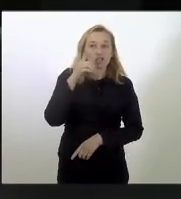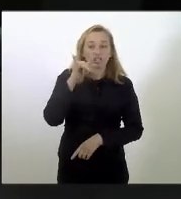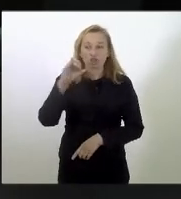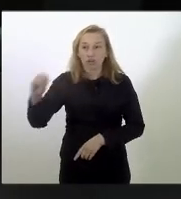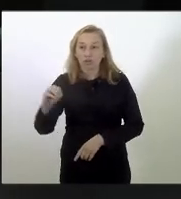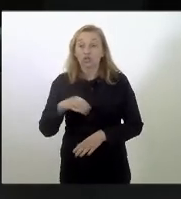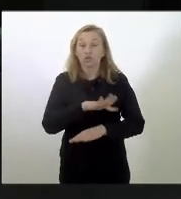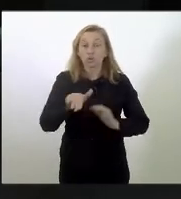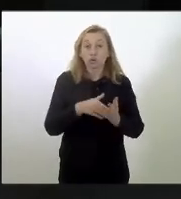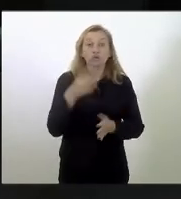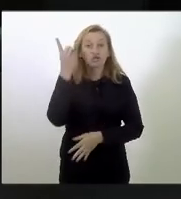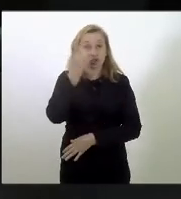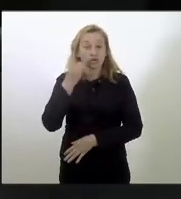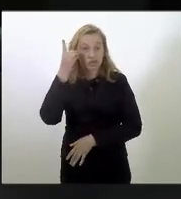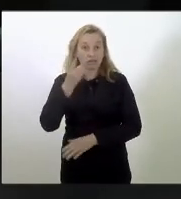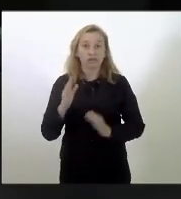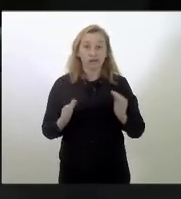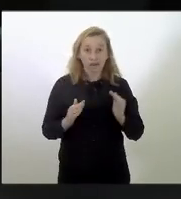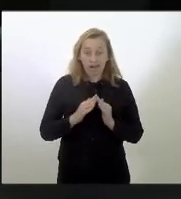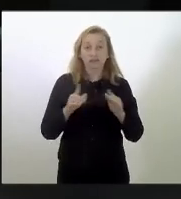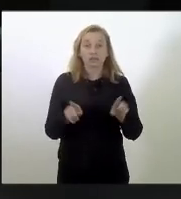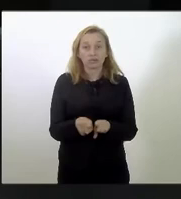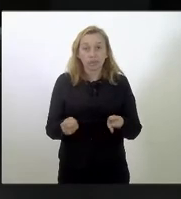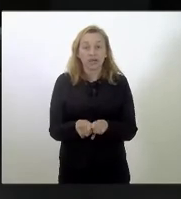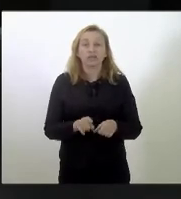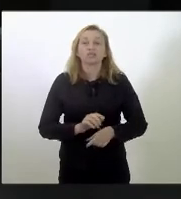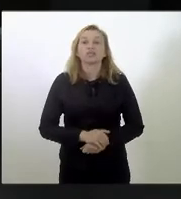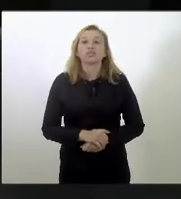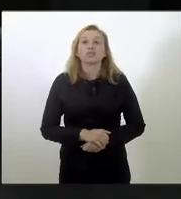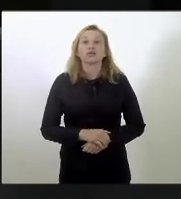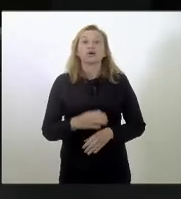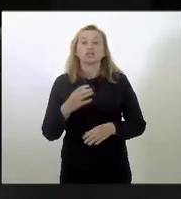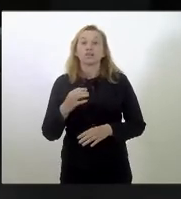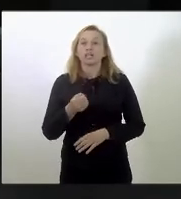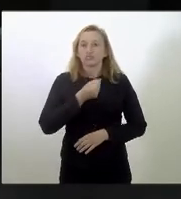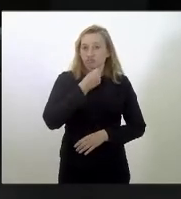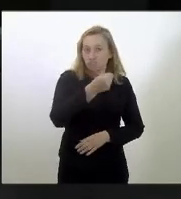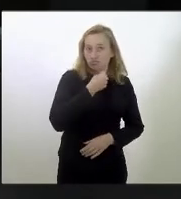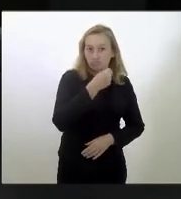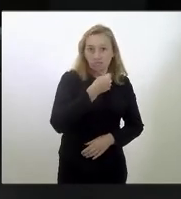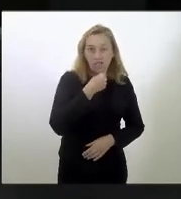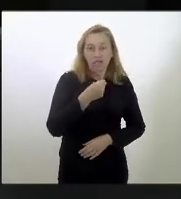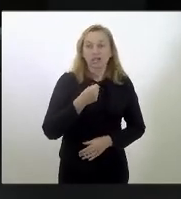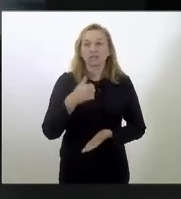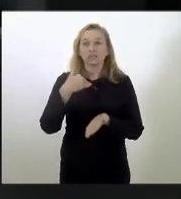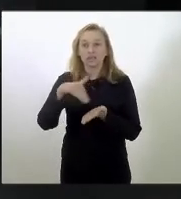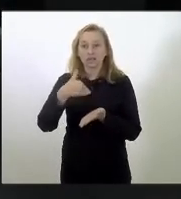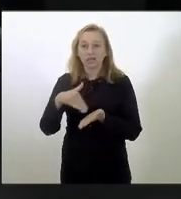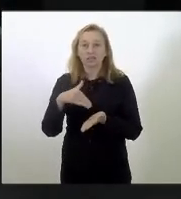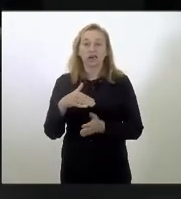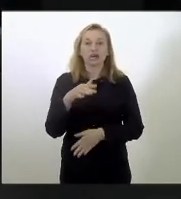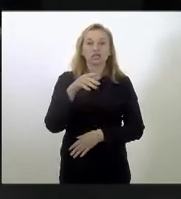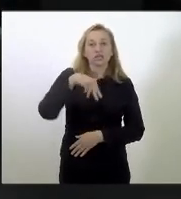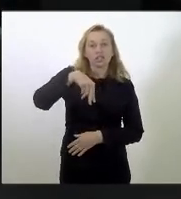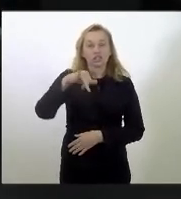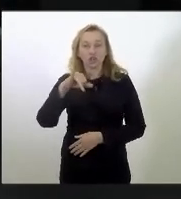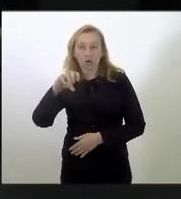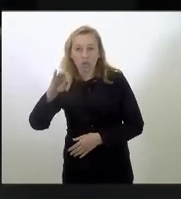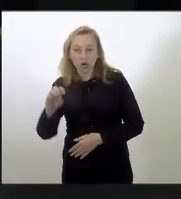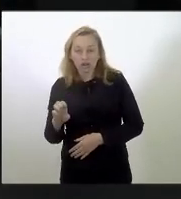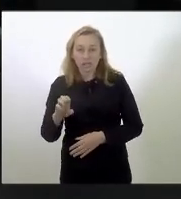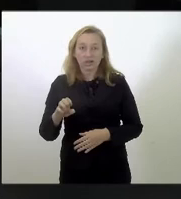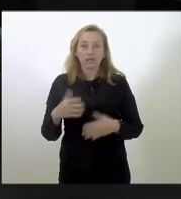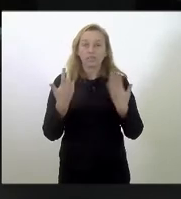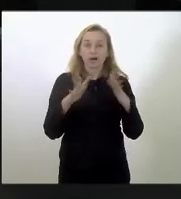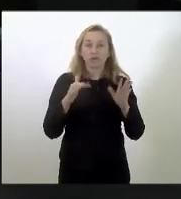os senhores deputados também, imprensa, secretário Nicola Mitione, através dele eu cumprimento todos